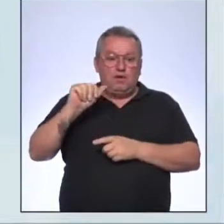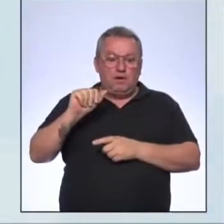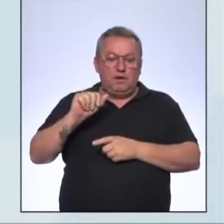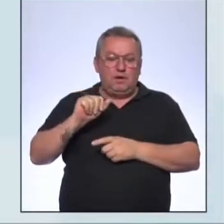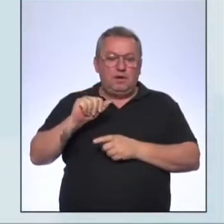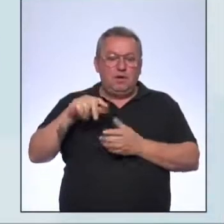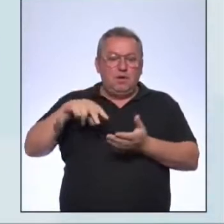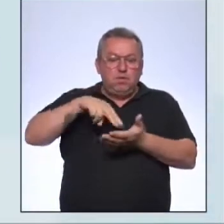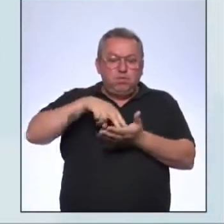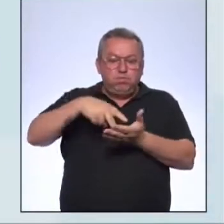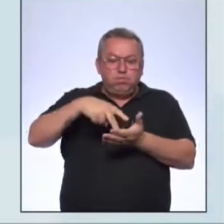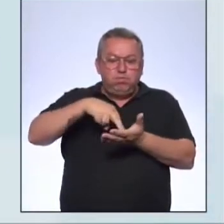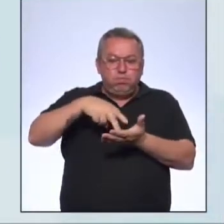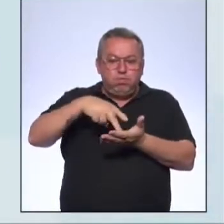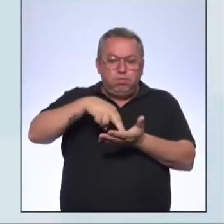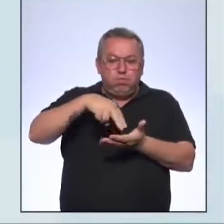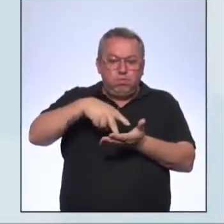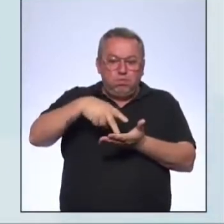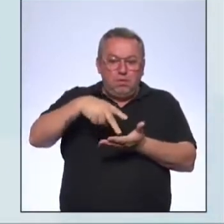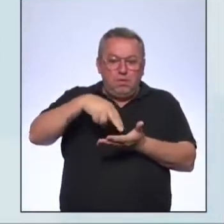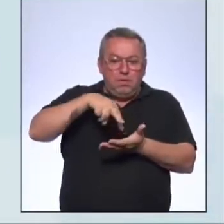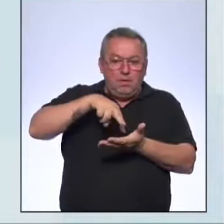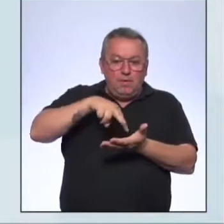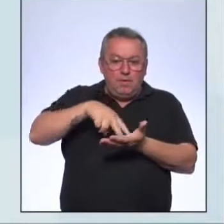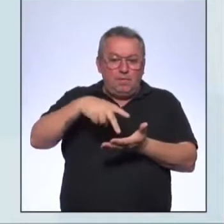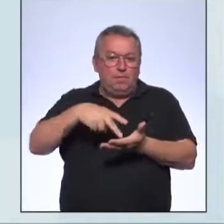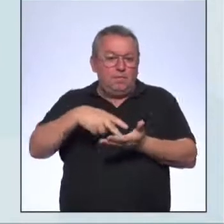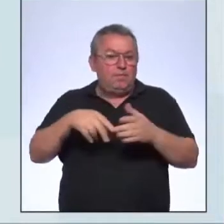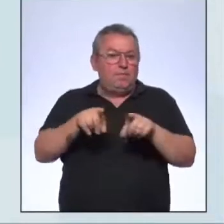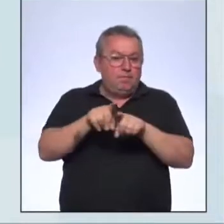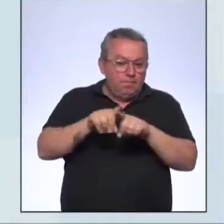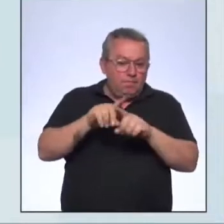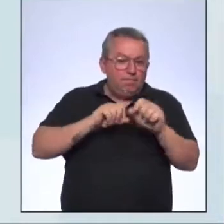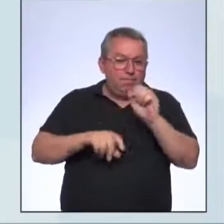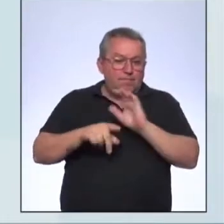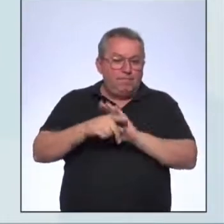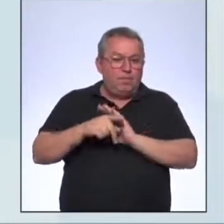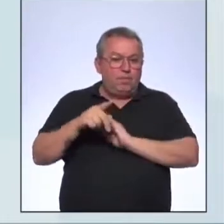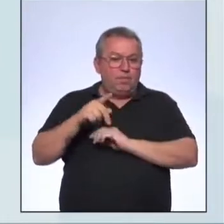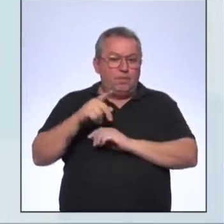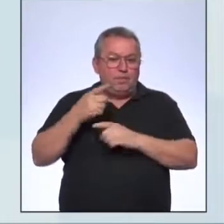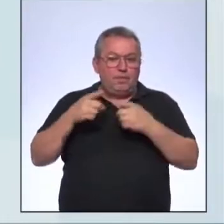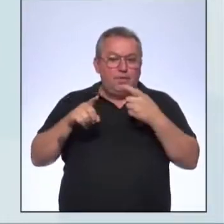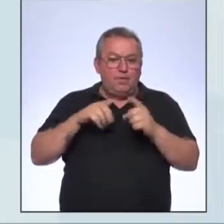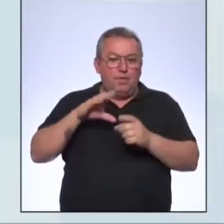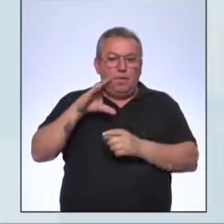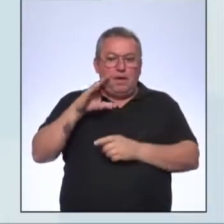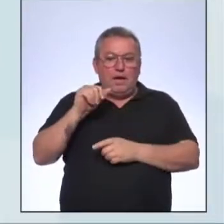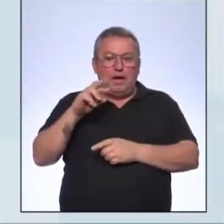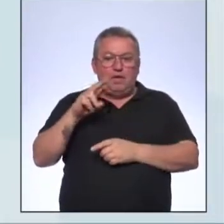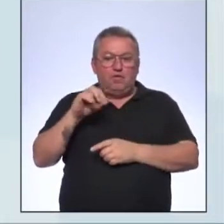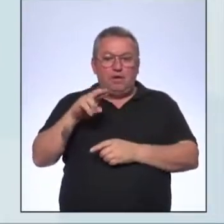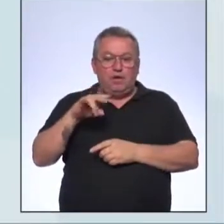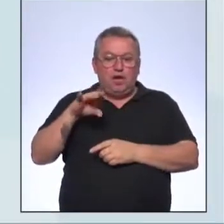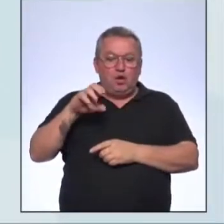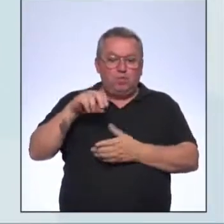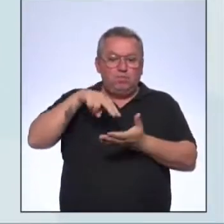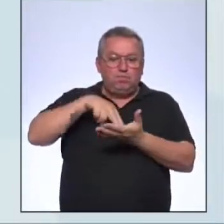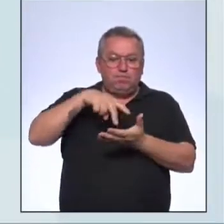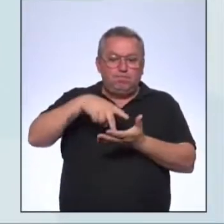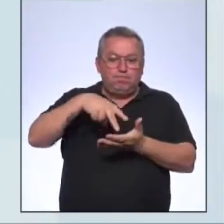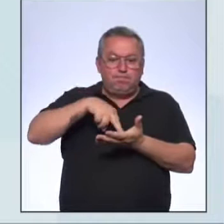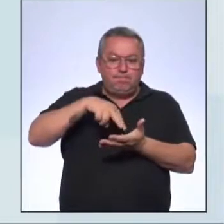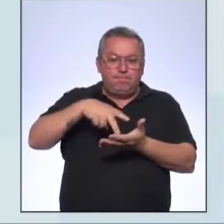é uma dança marcada pela batida dos pés e mãos dos dançarinos, ou como são chamados, dos catireiros. A